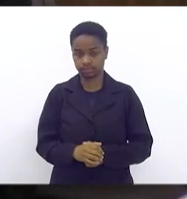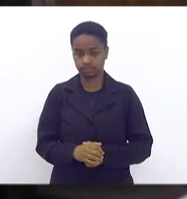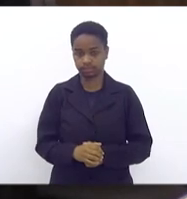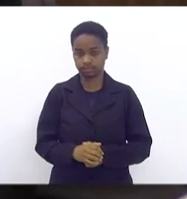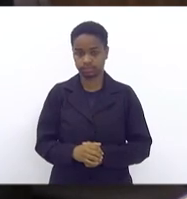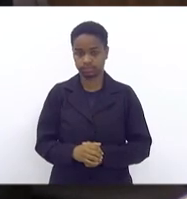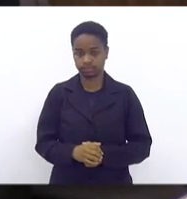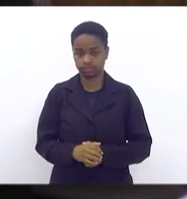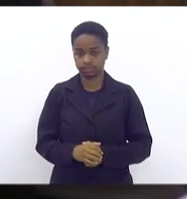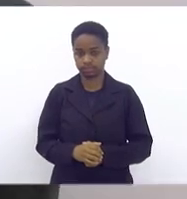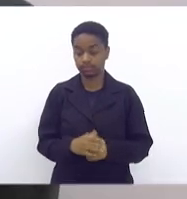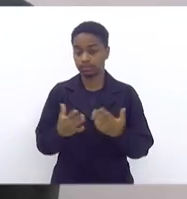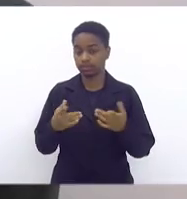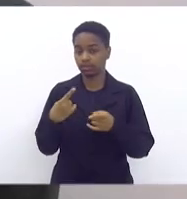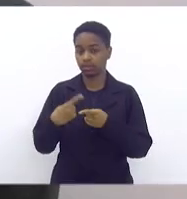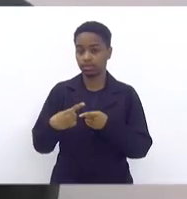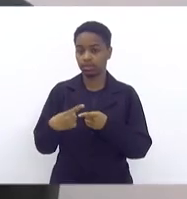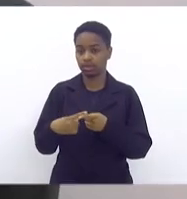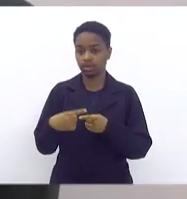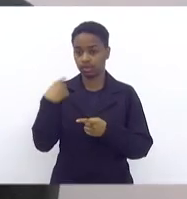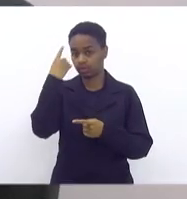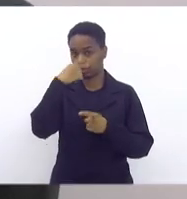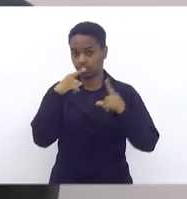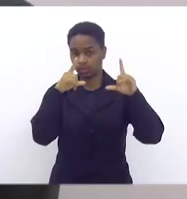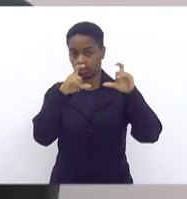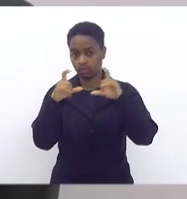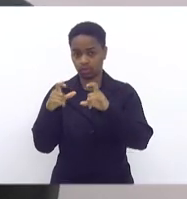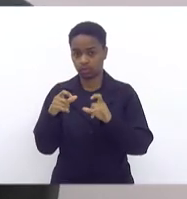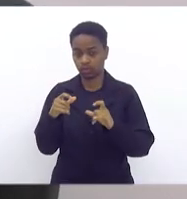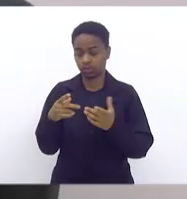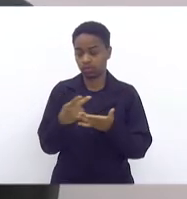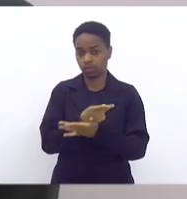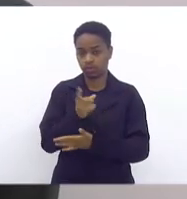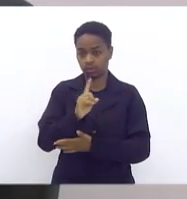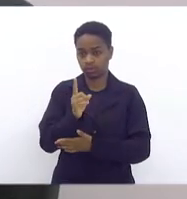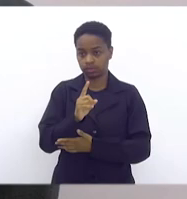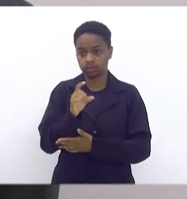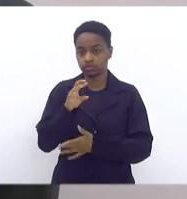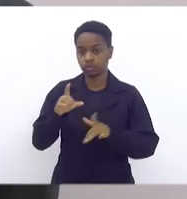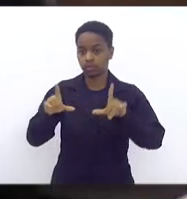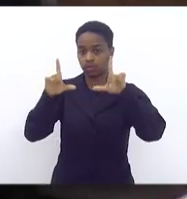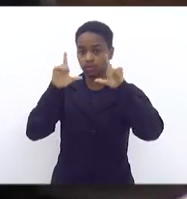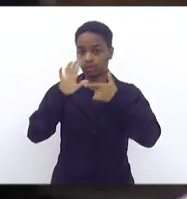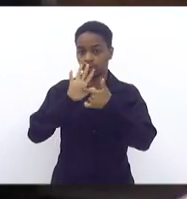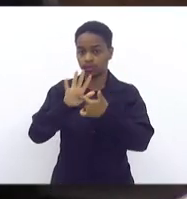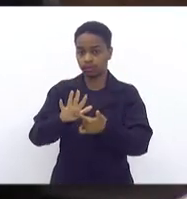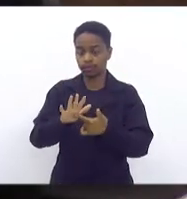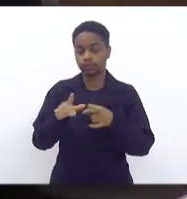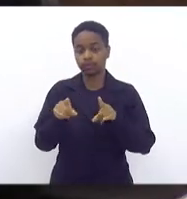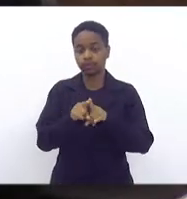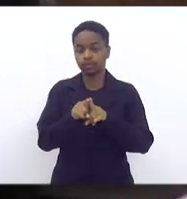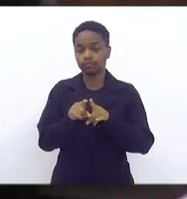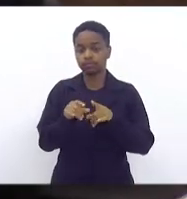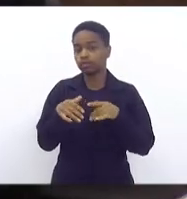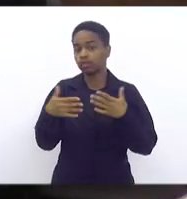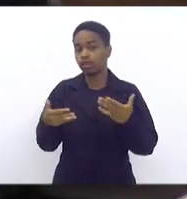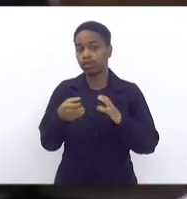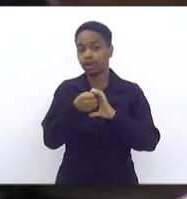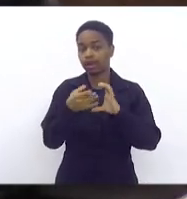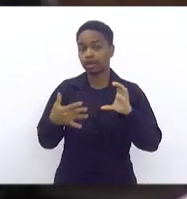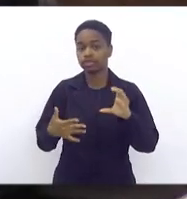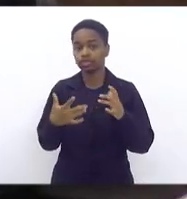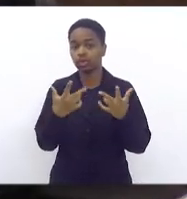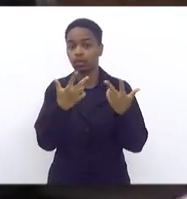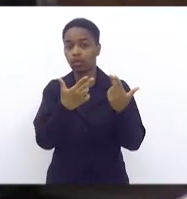E por que que no reconhecimento fotográfico isso não é feito o que tem lá é só um rosto e o que que tem de car de traço comum